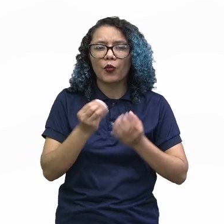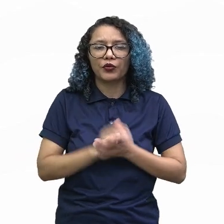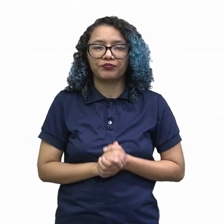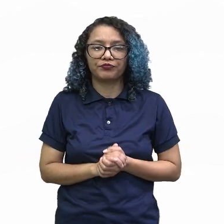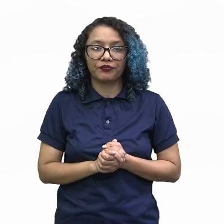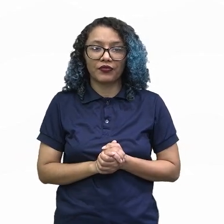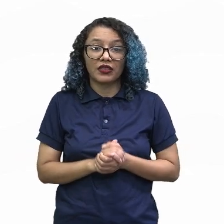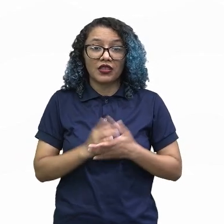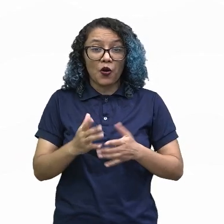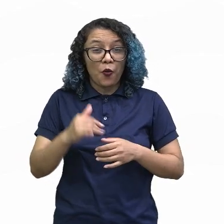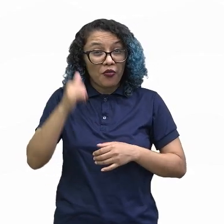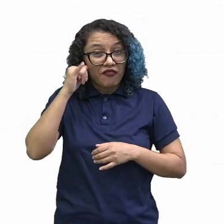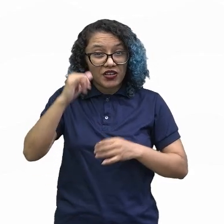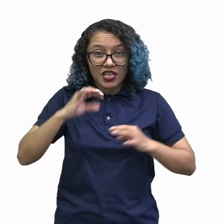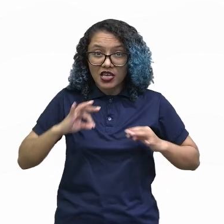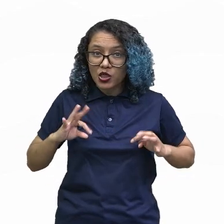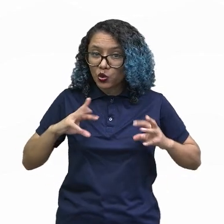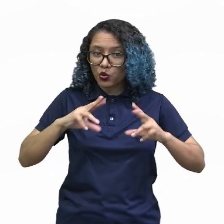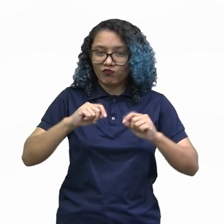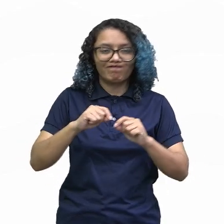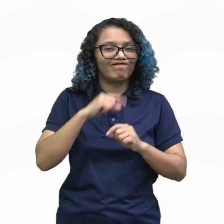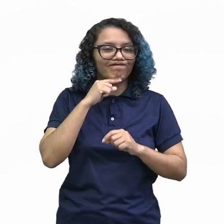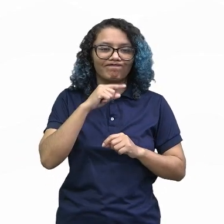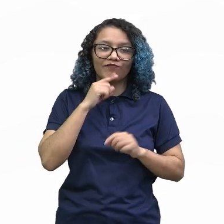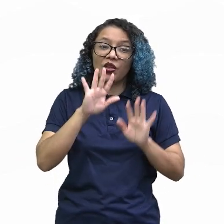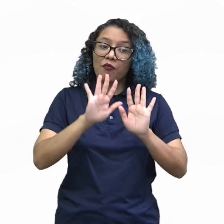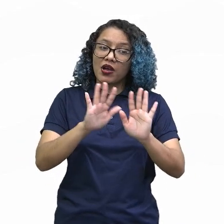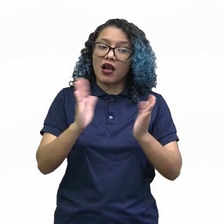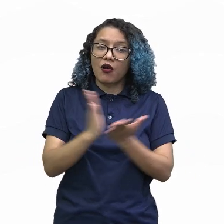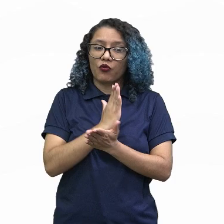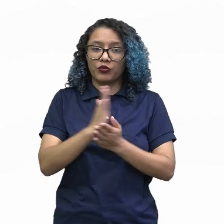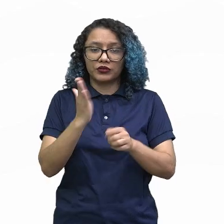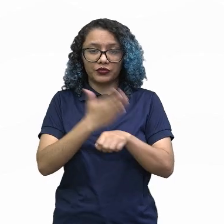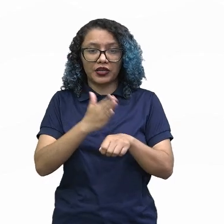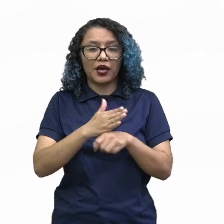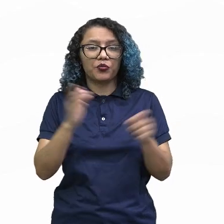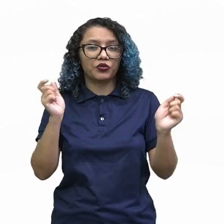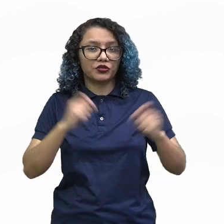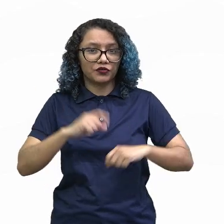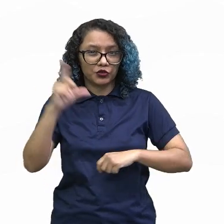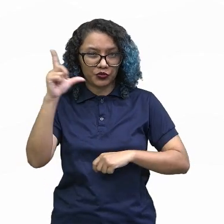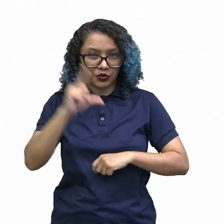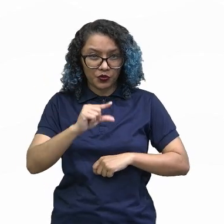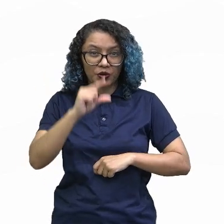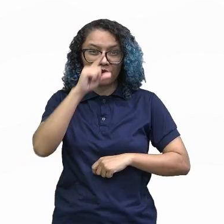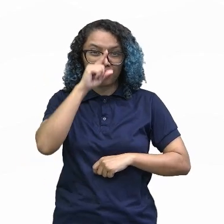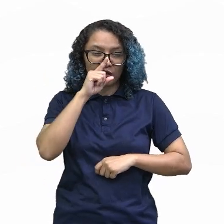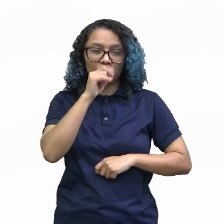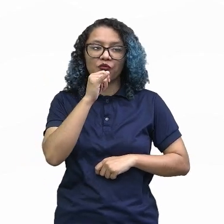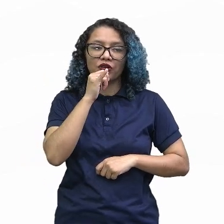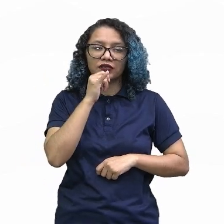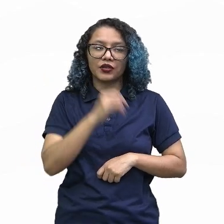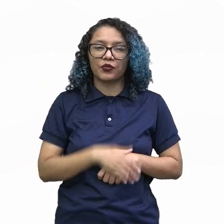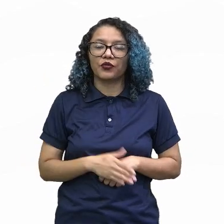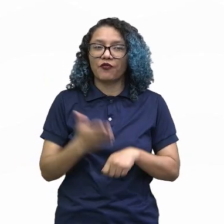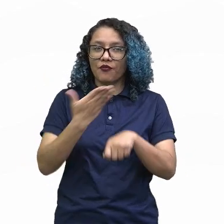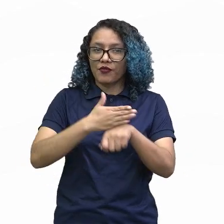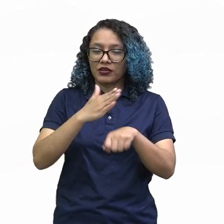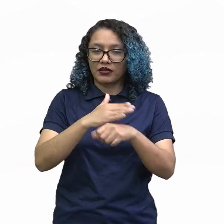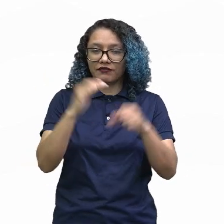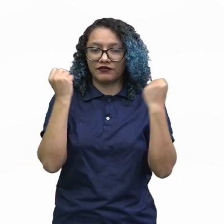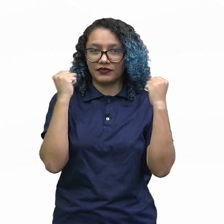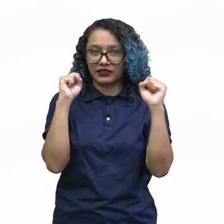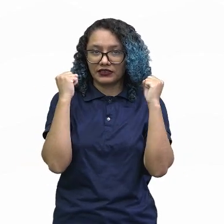possível prevenir totalmente, algumas práticas podem reduzir esse risco, como exercícios físicos